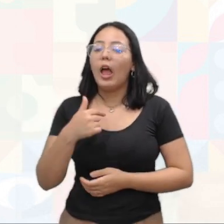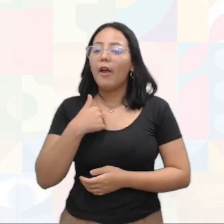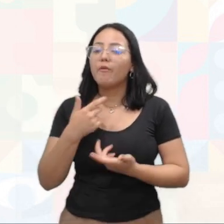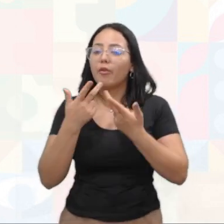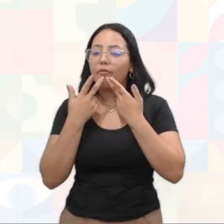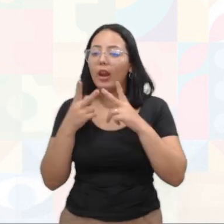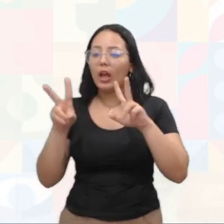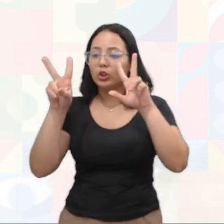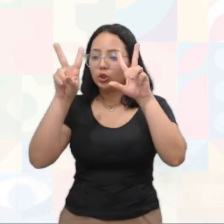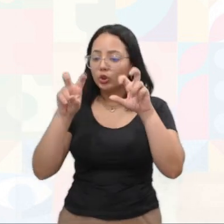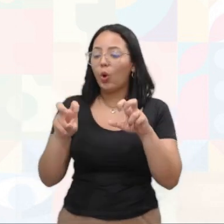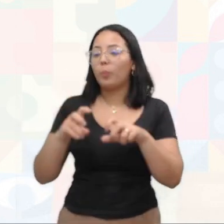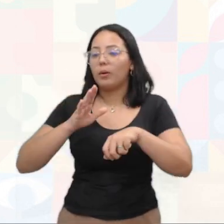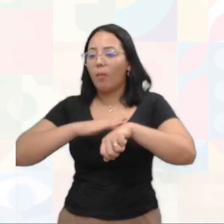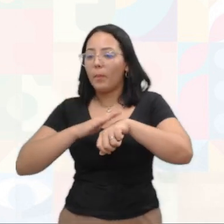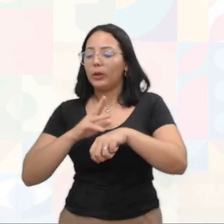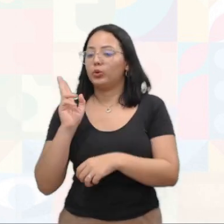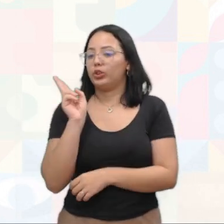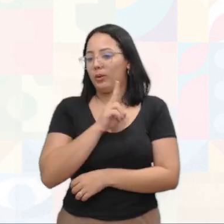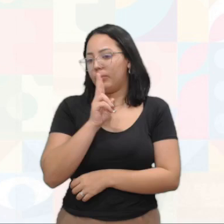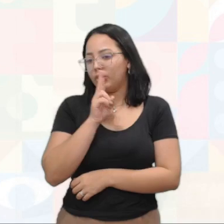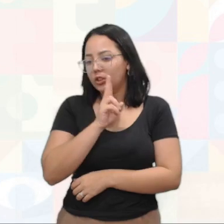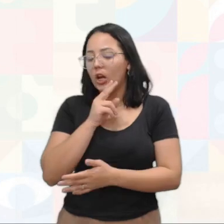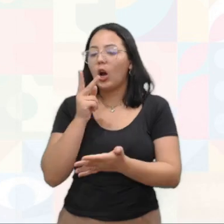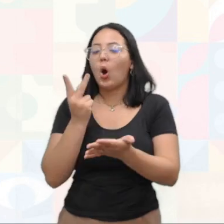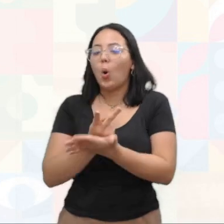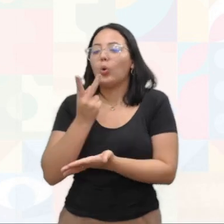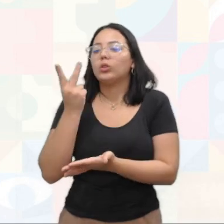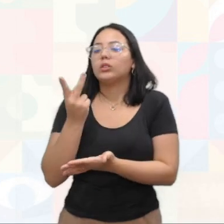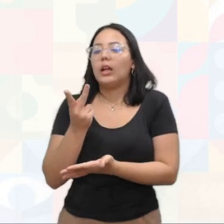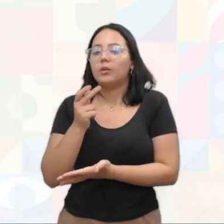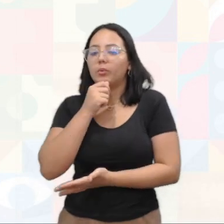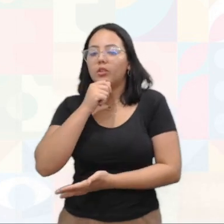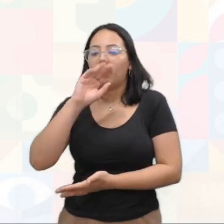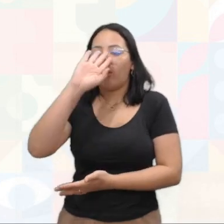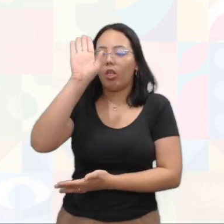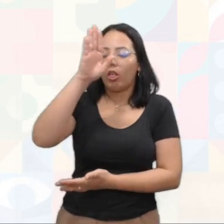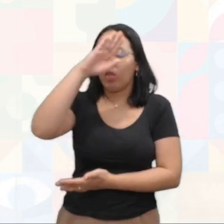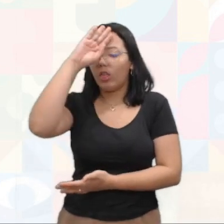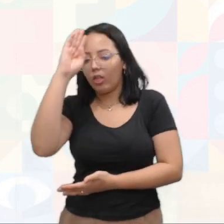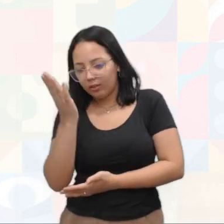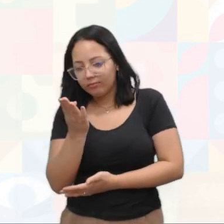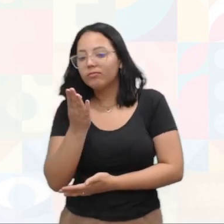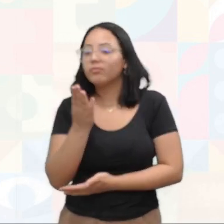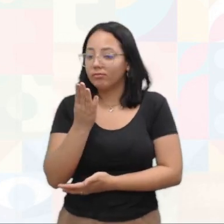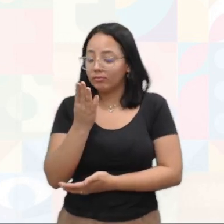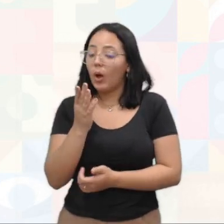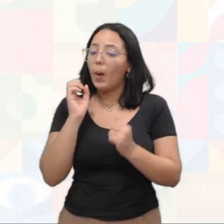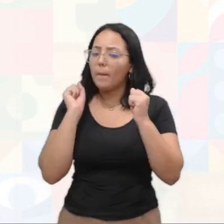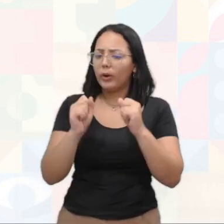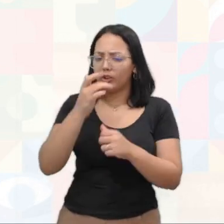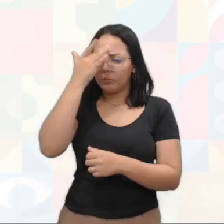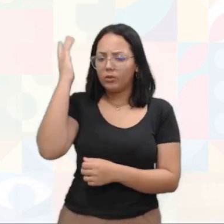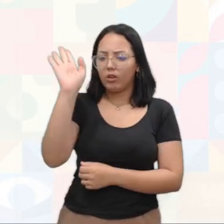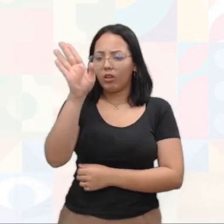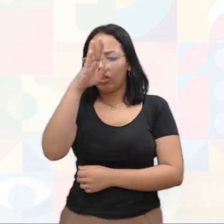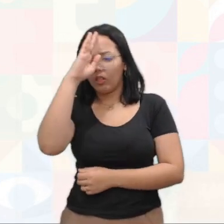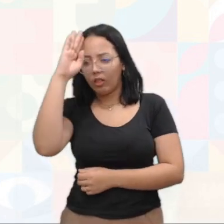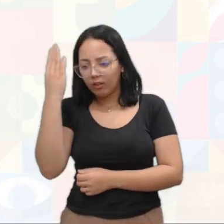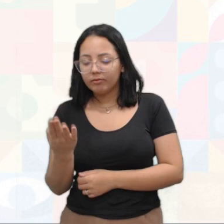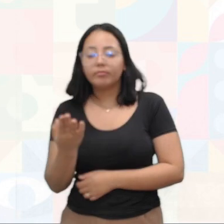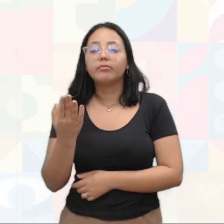sobre uma situação de emergência que ocorre em situação de desmaio. A vítima pode ser acometida numa situação de desmaio,